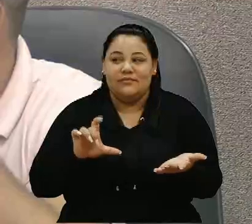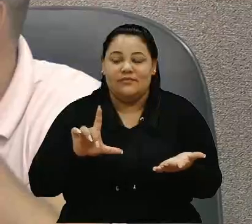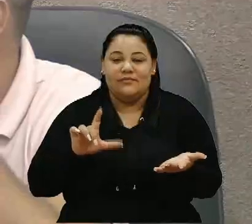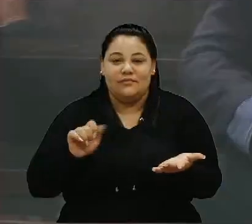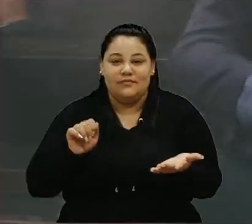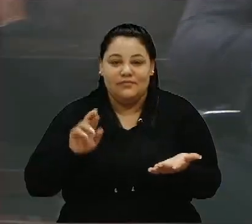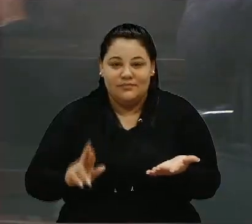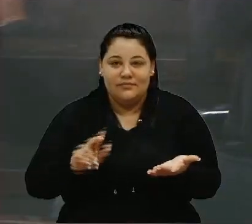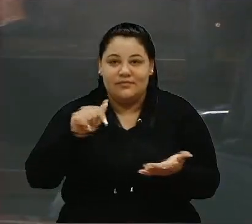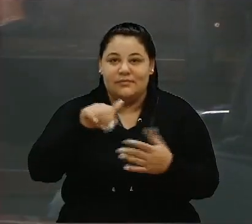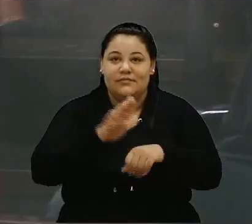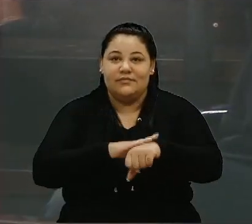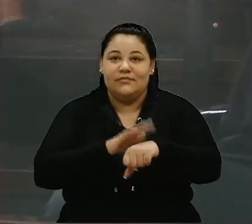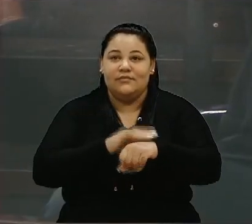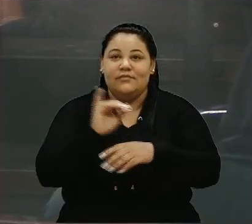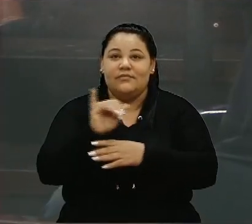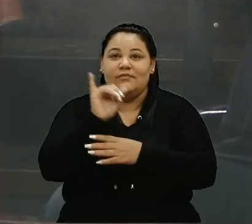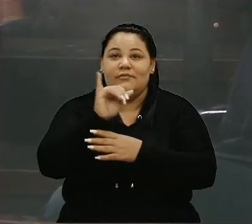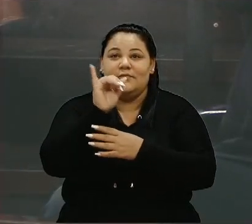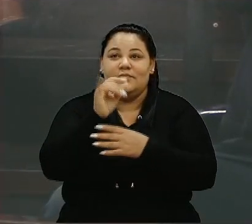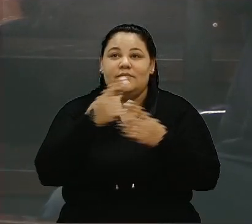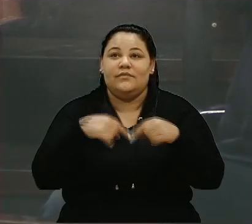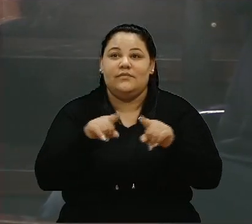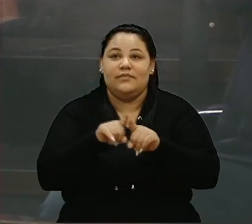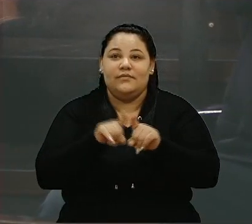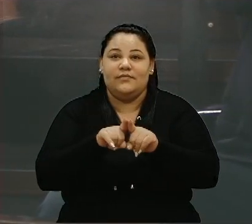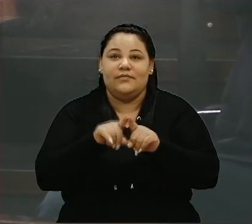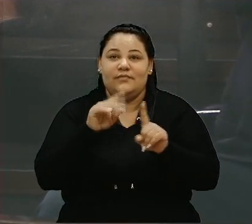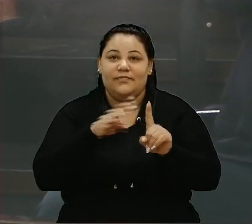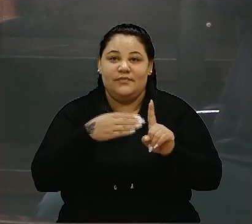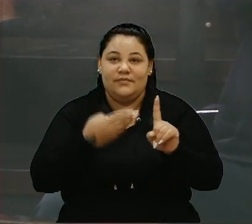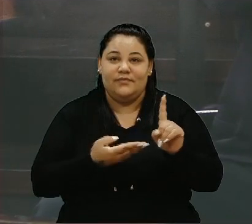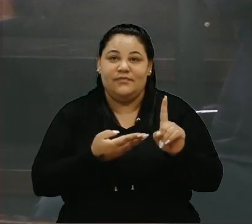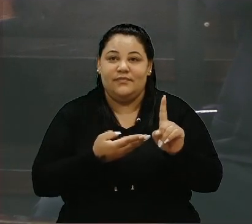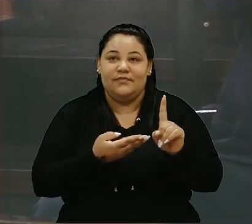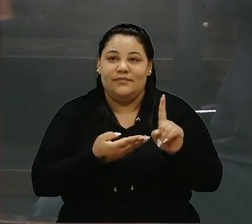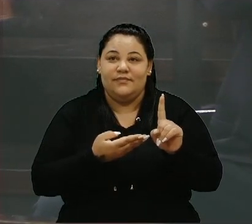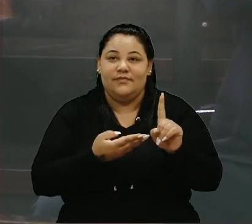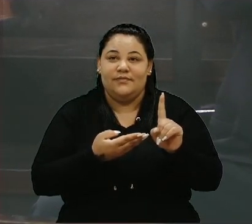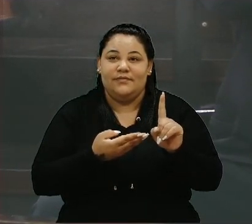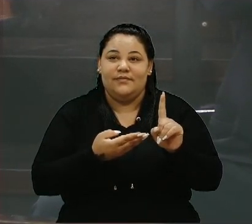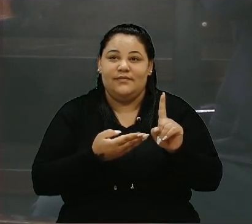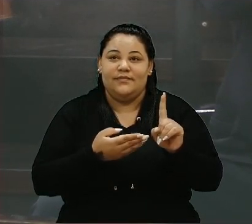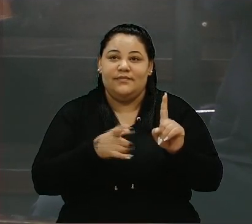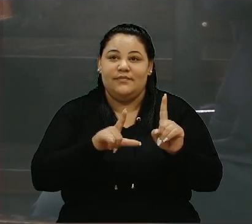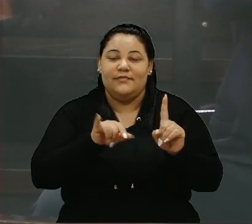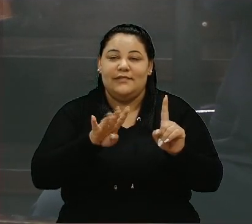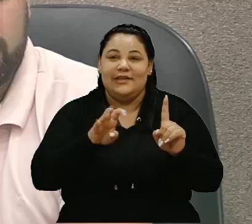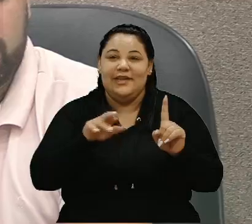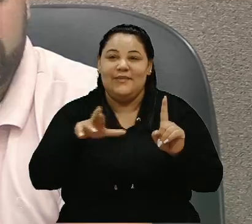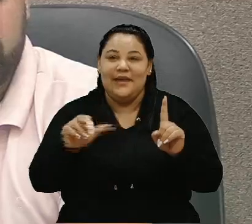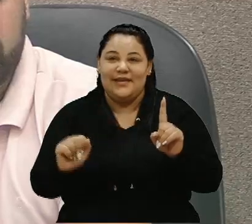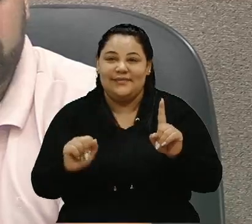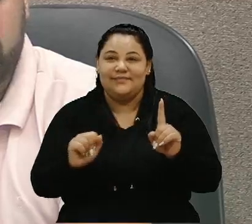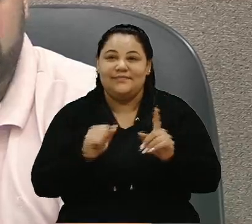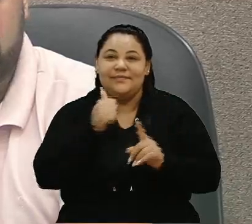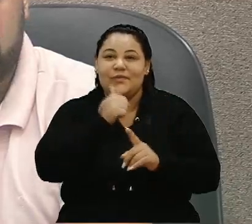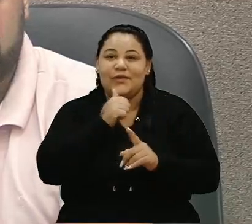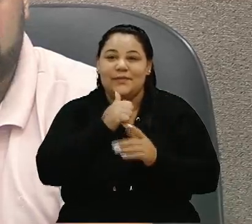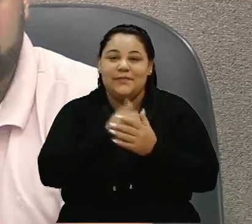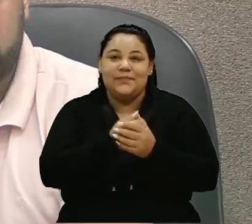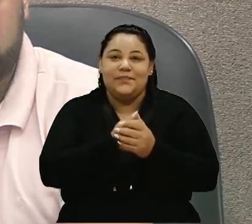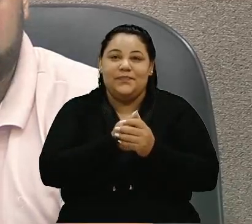de homenagem que se presta de uma forma muito justa, né, à dona Líbera, Carlina Vizentim Toigo. E